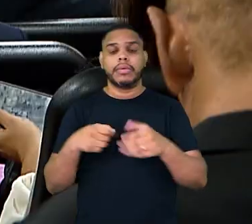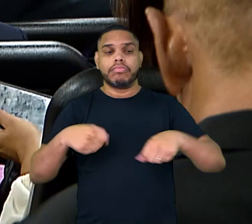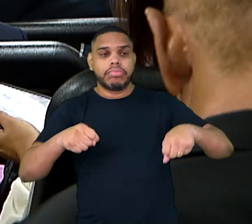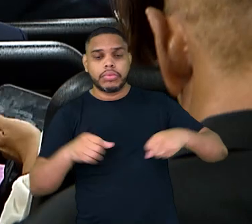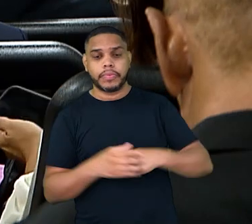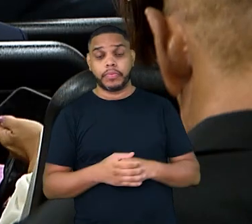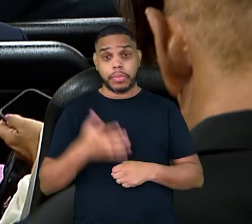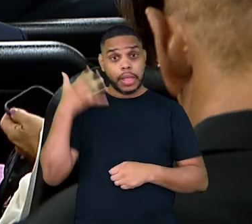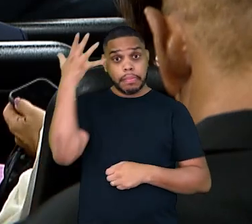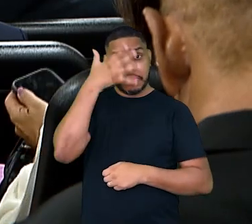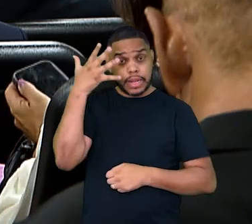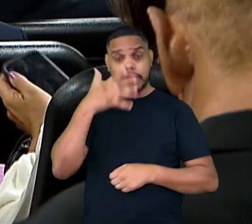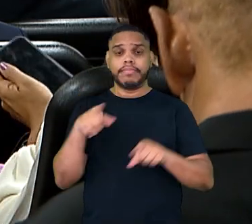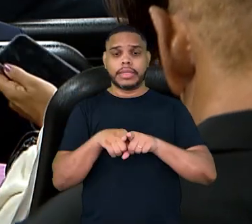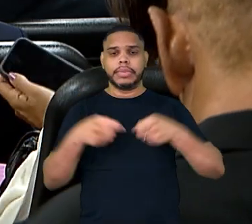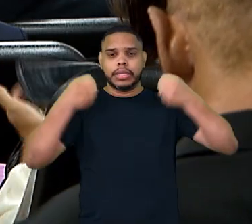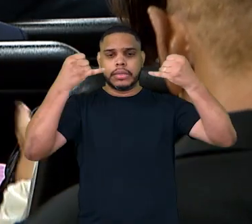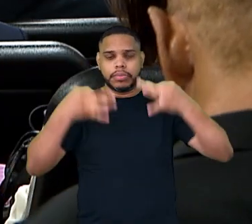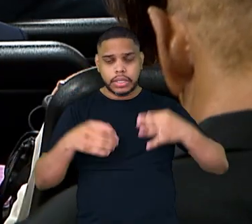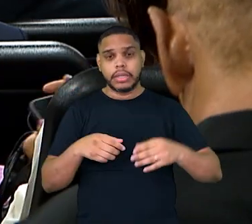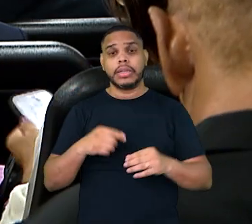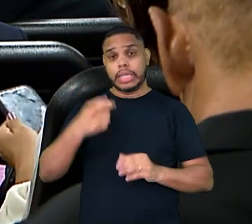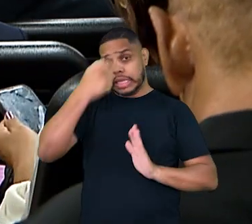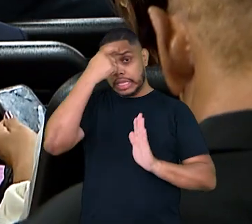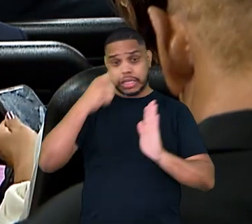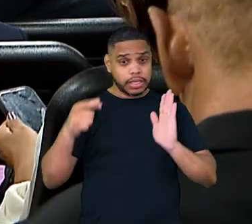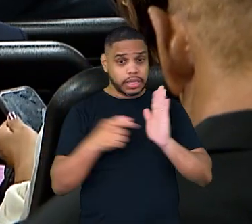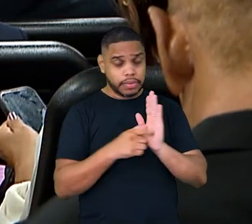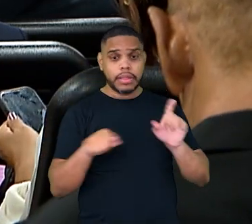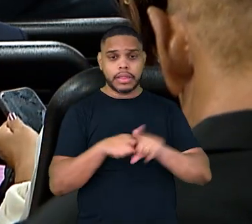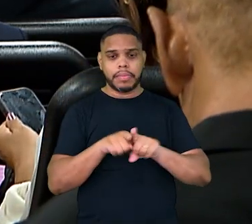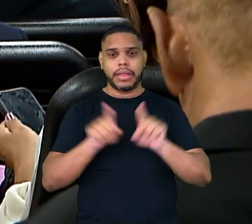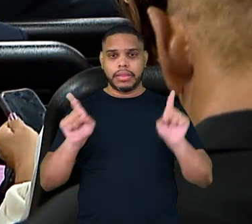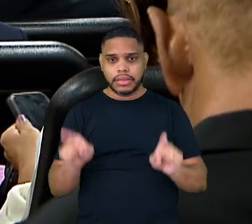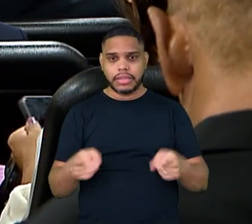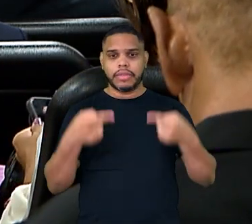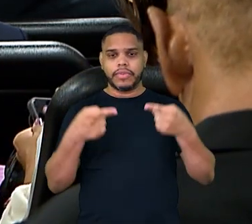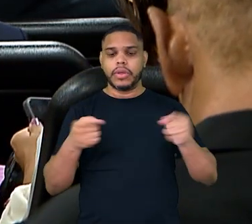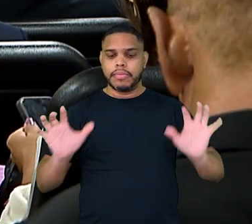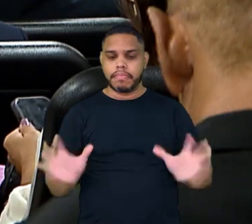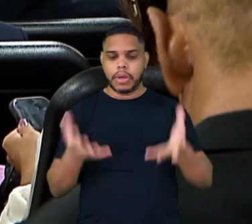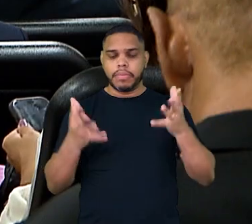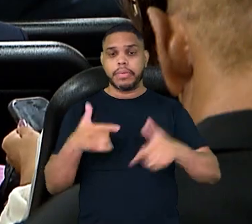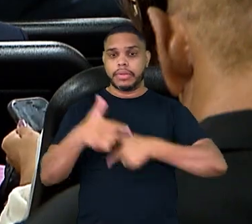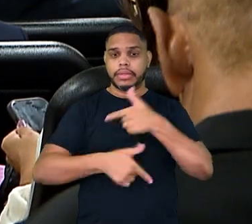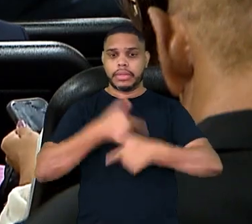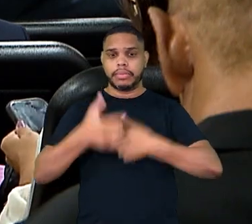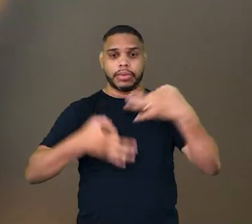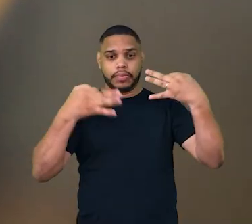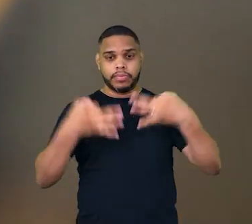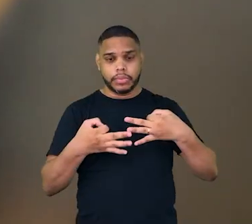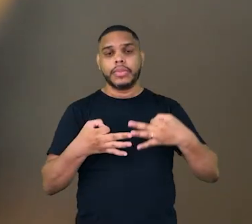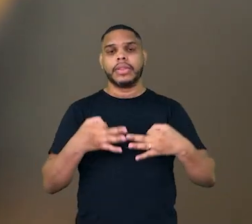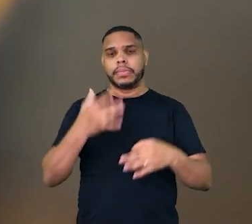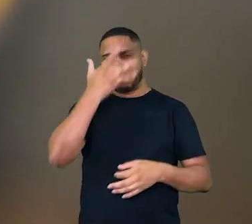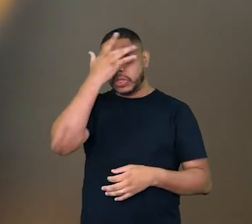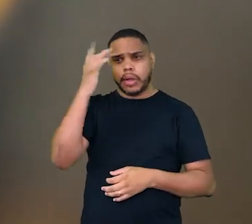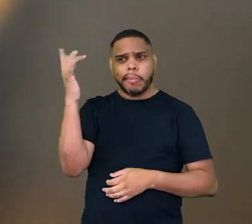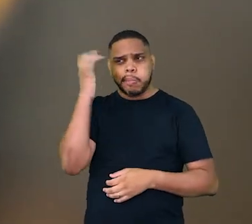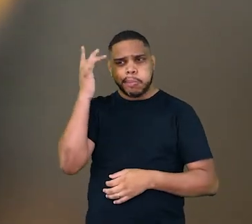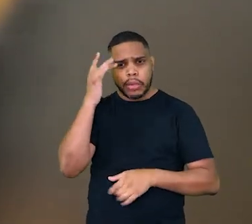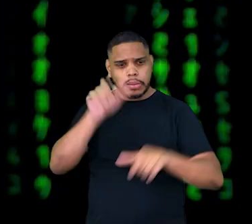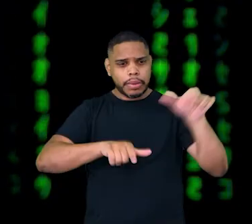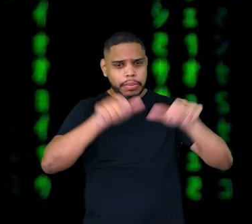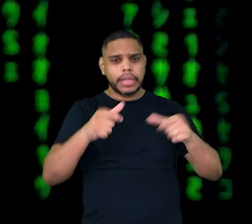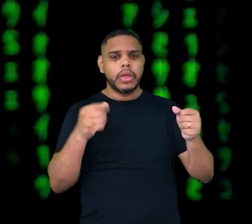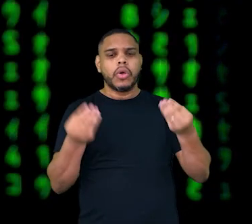pessoas. O seminário também abordou a inteligência artificial e os desafios para a promoção do trabalho decente. Especialistas